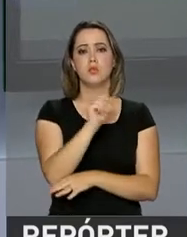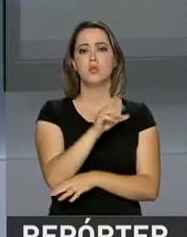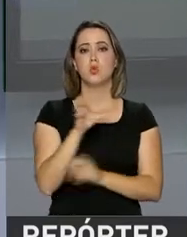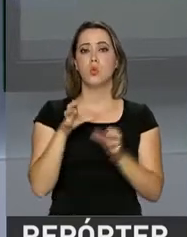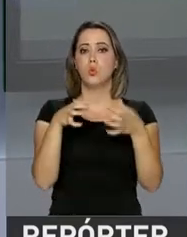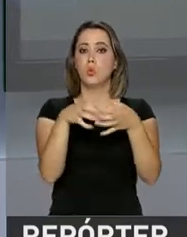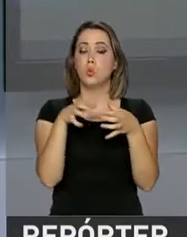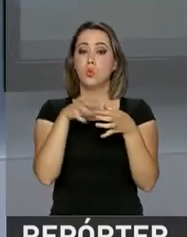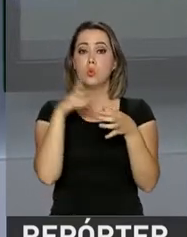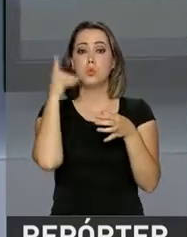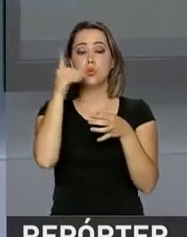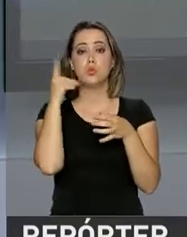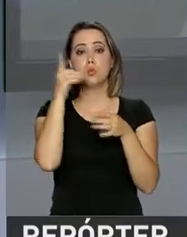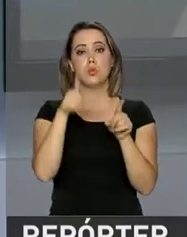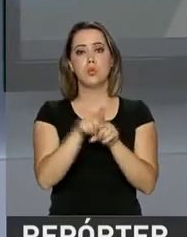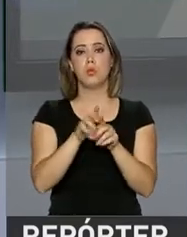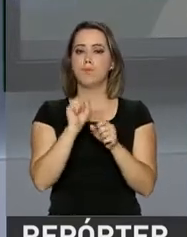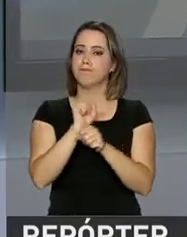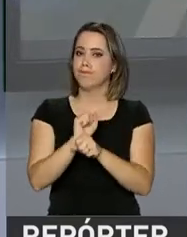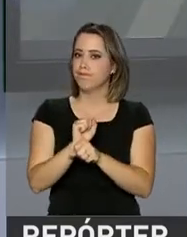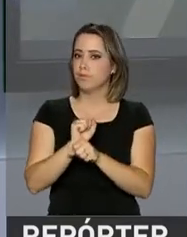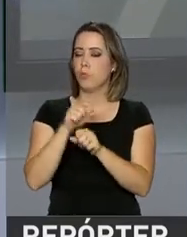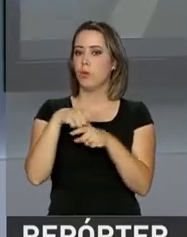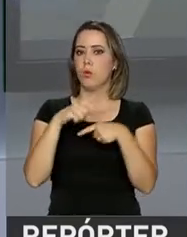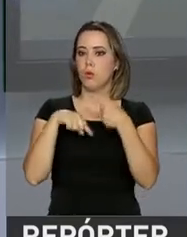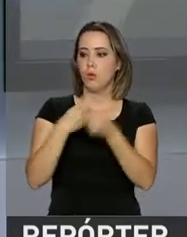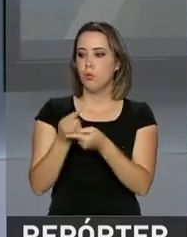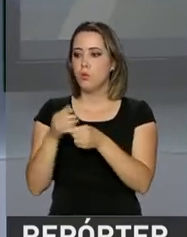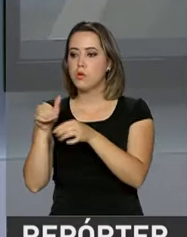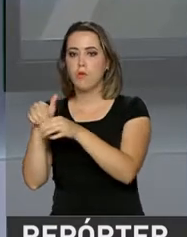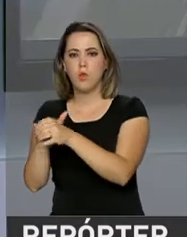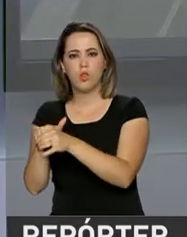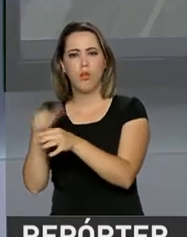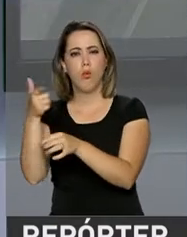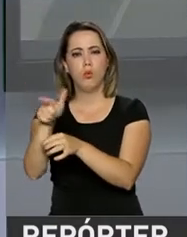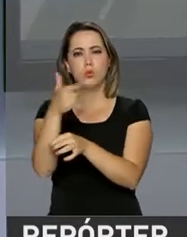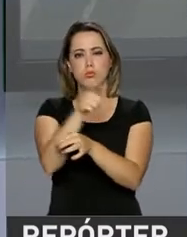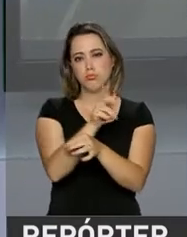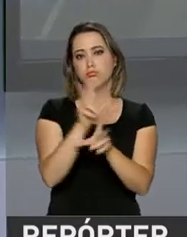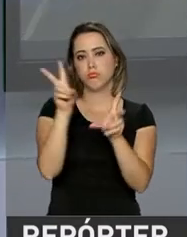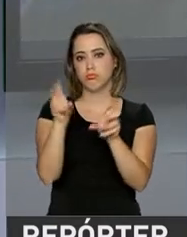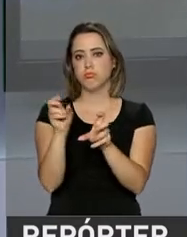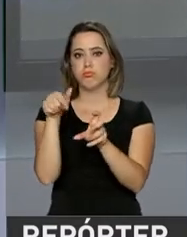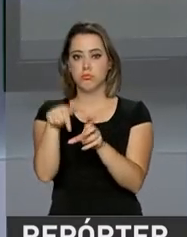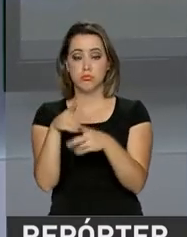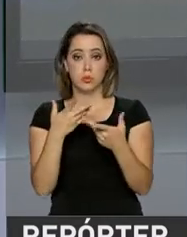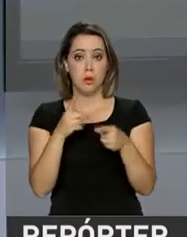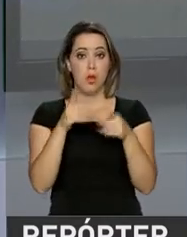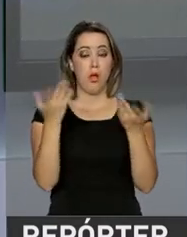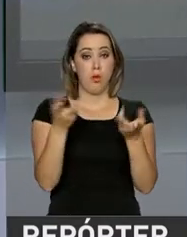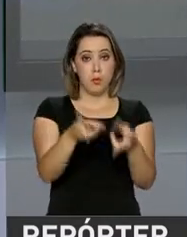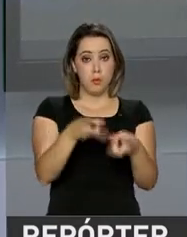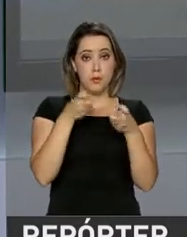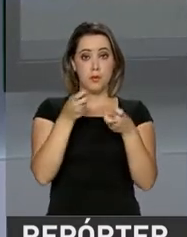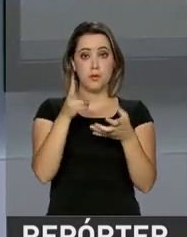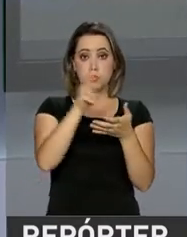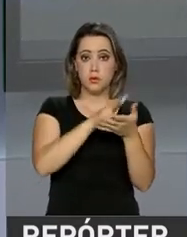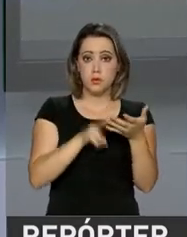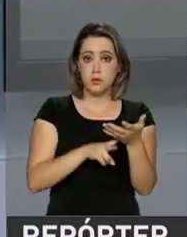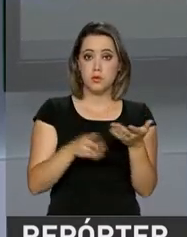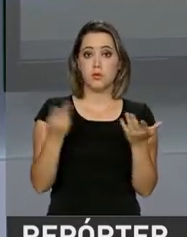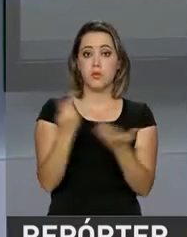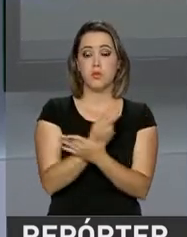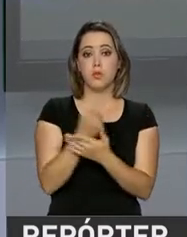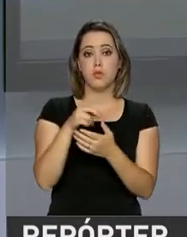os parlamentares fizeram uma pausa na leitura do texto para votar outras matérias em plenário. A previsão é de que a leitura do relatório